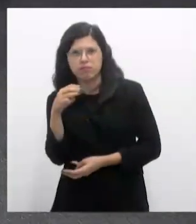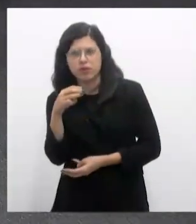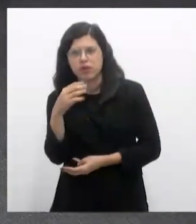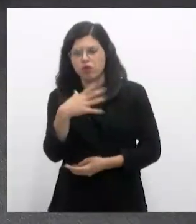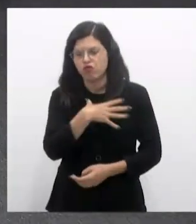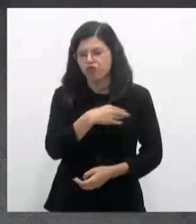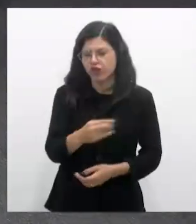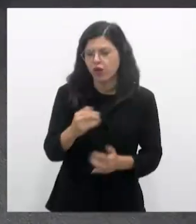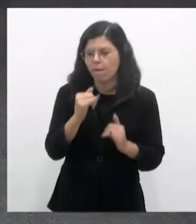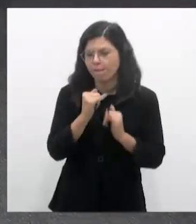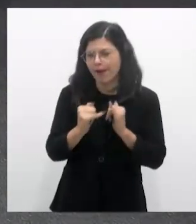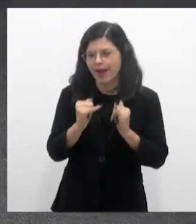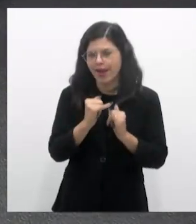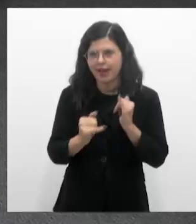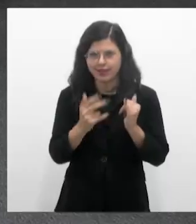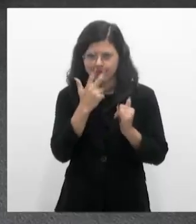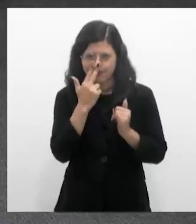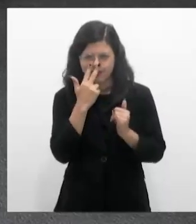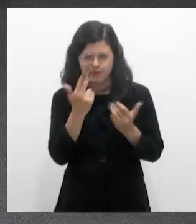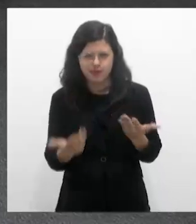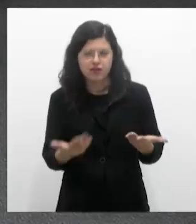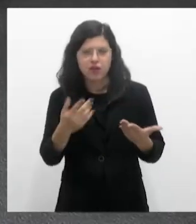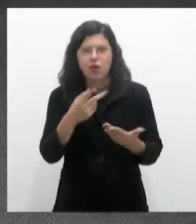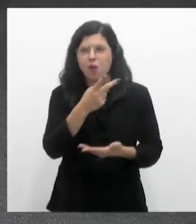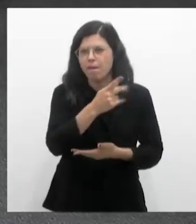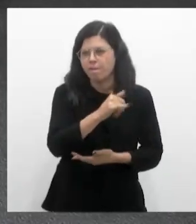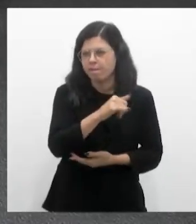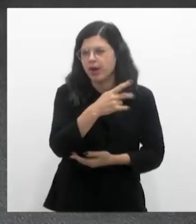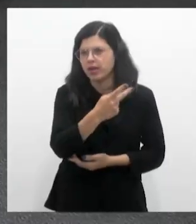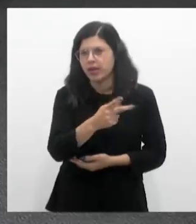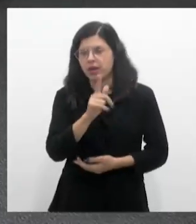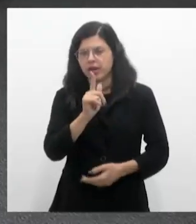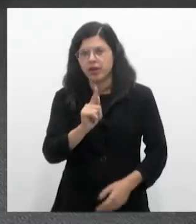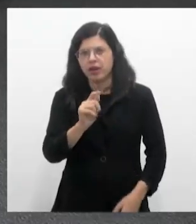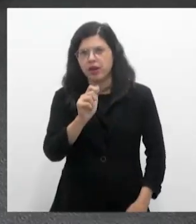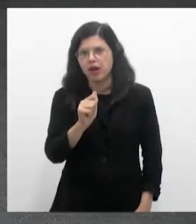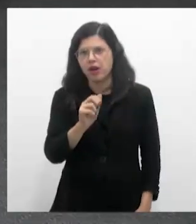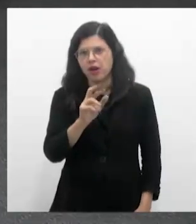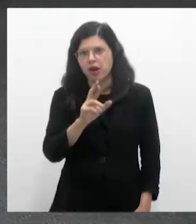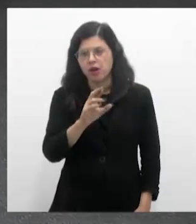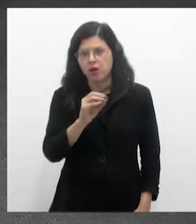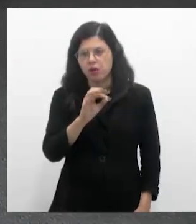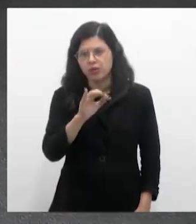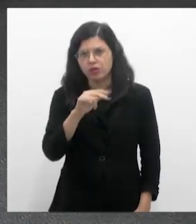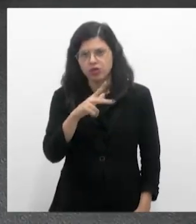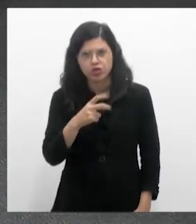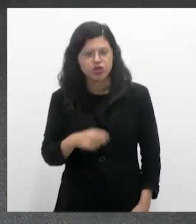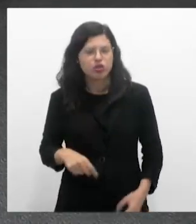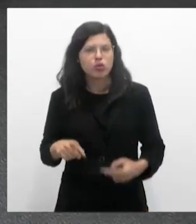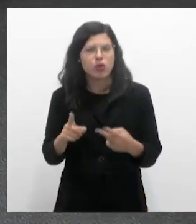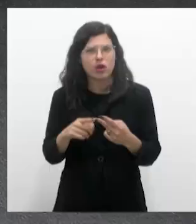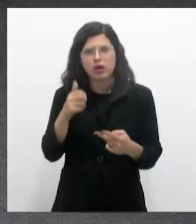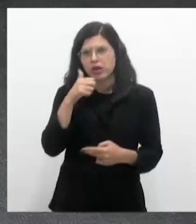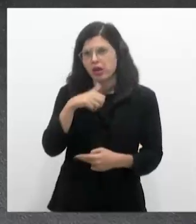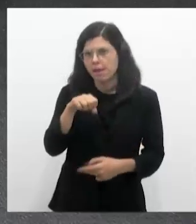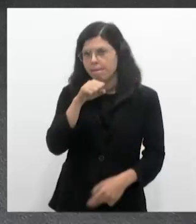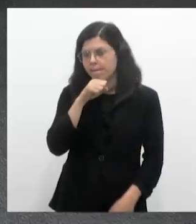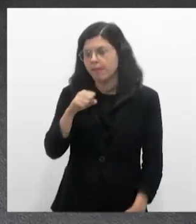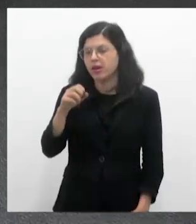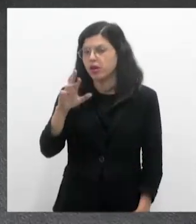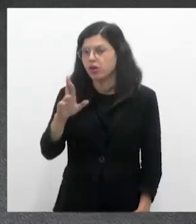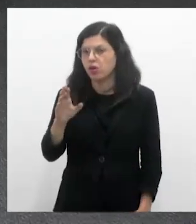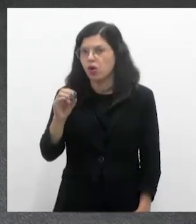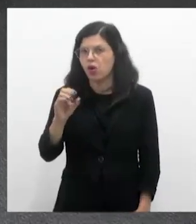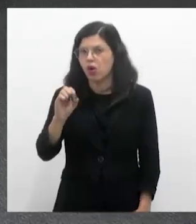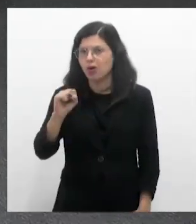O seu pai, Garotinho, a sua mãe, Rosinha Garotinho, foram governadores do Estado do Rio de Janeiro